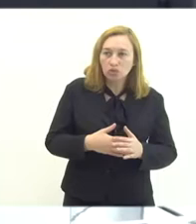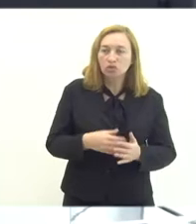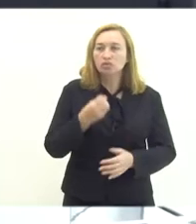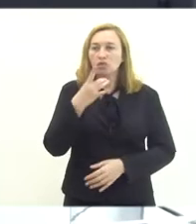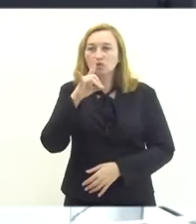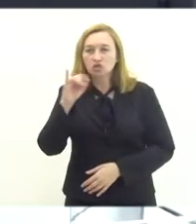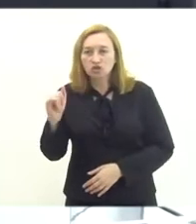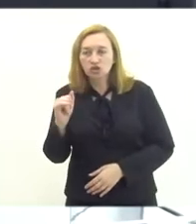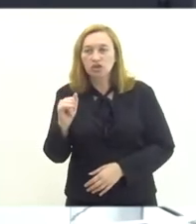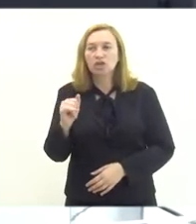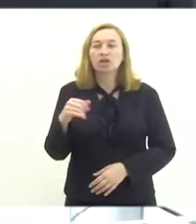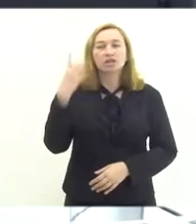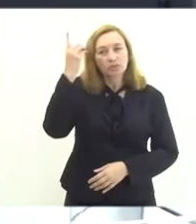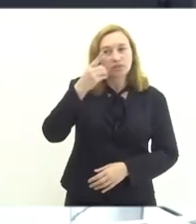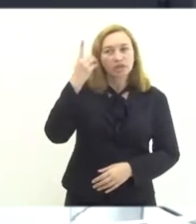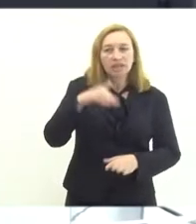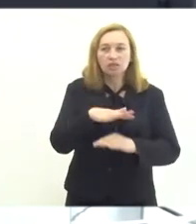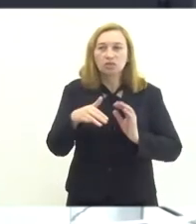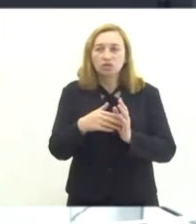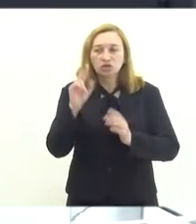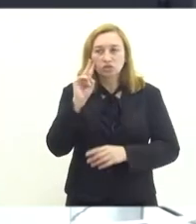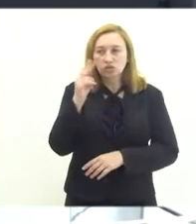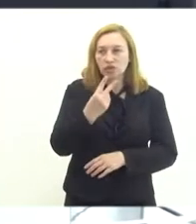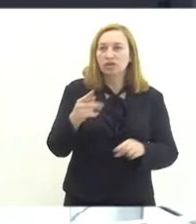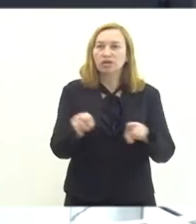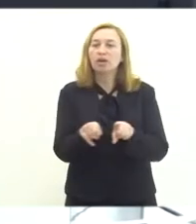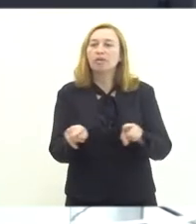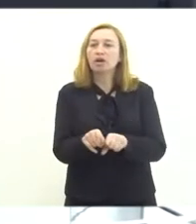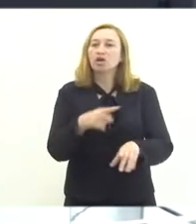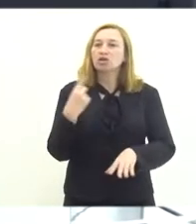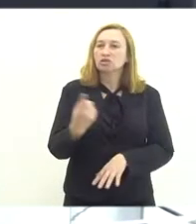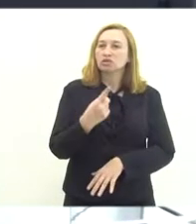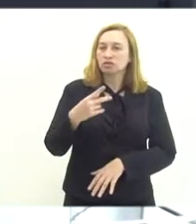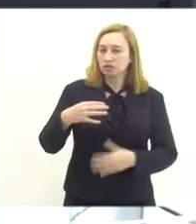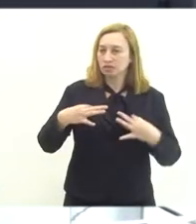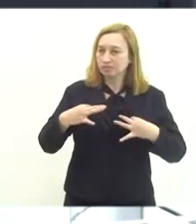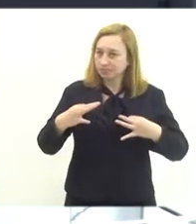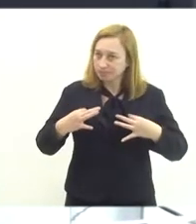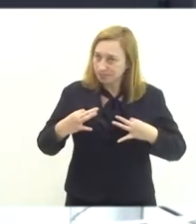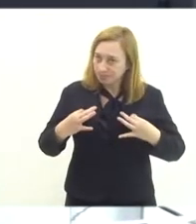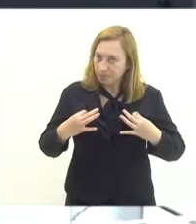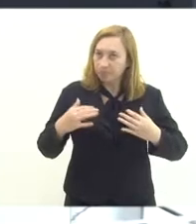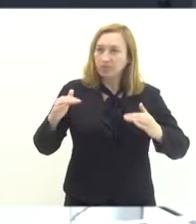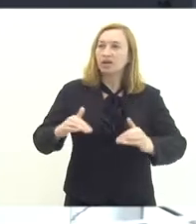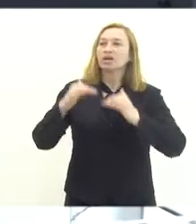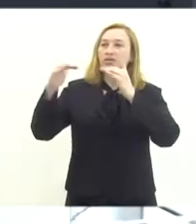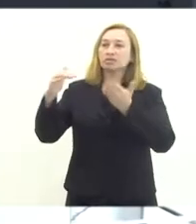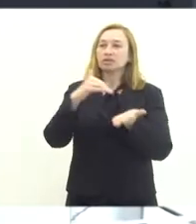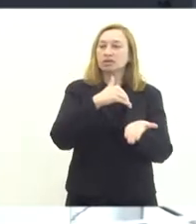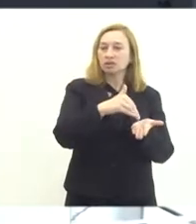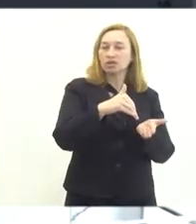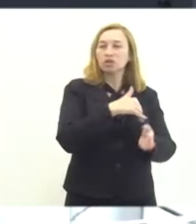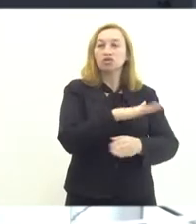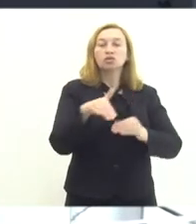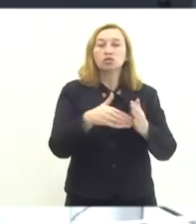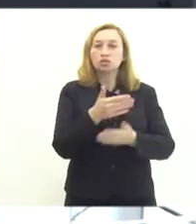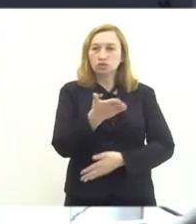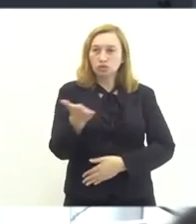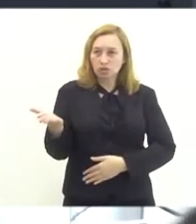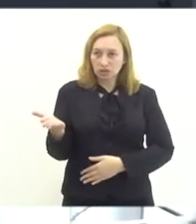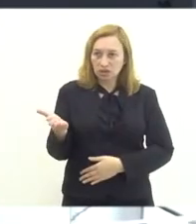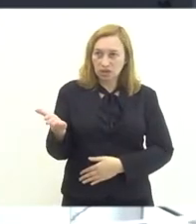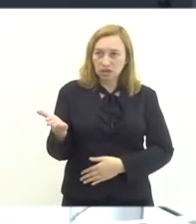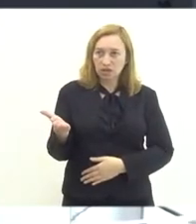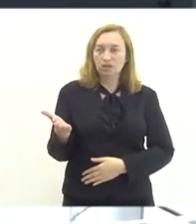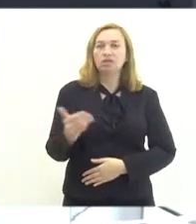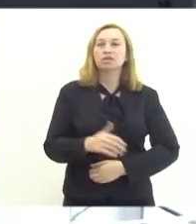Deputado aos que nos assiste também nós nos colocamos à disposição a subsecretaria de todos vocês